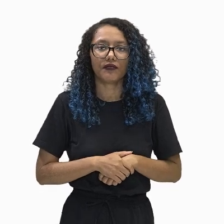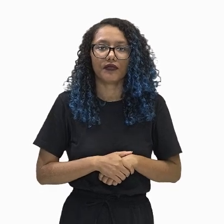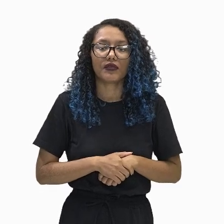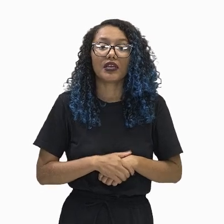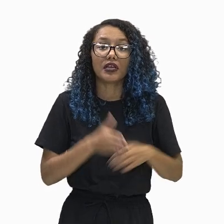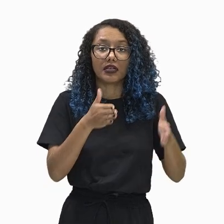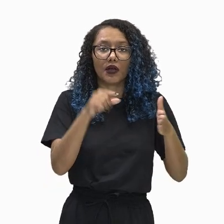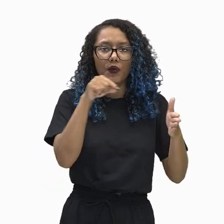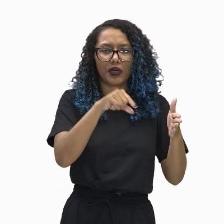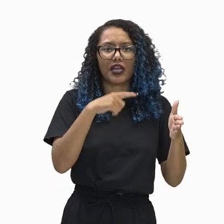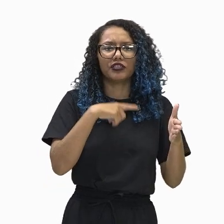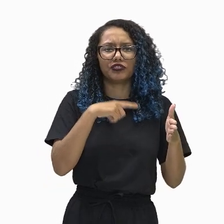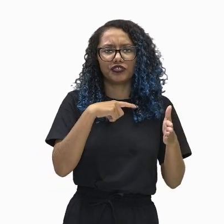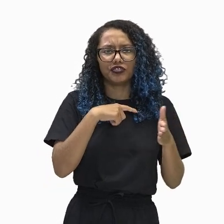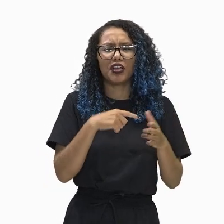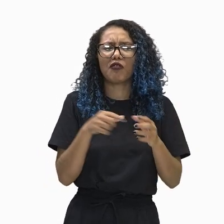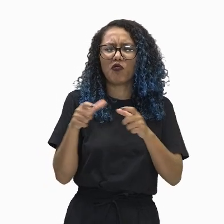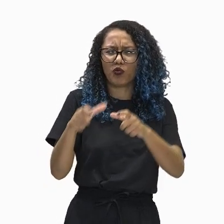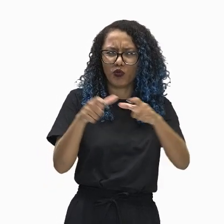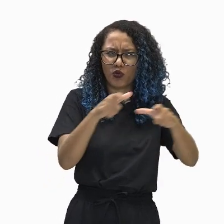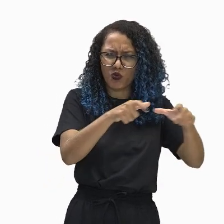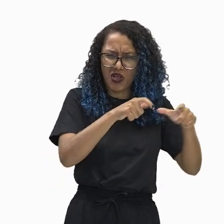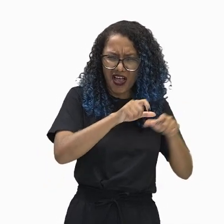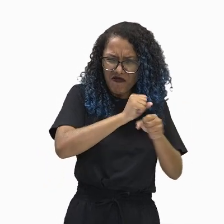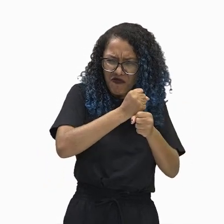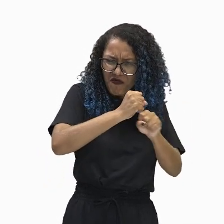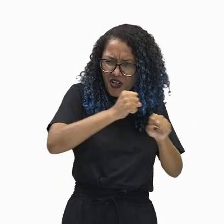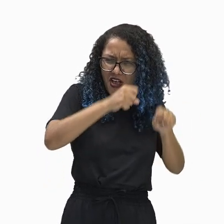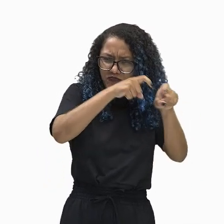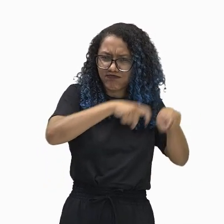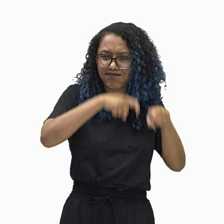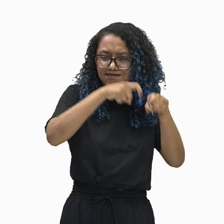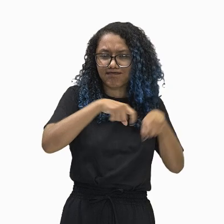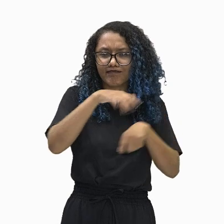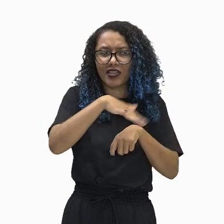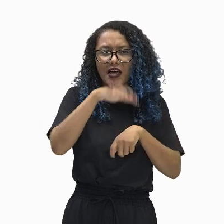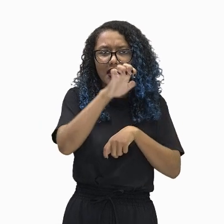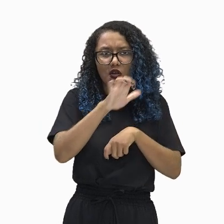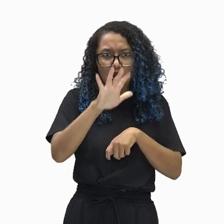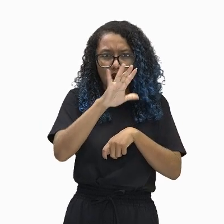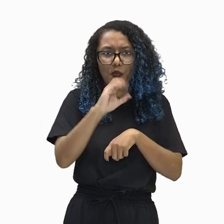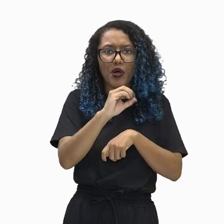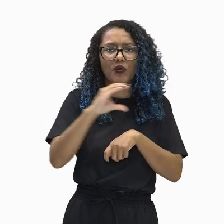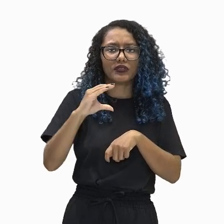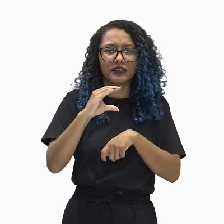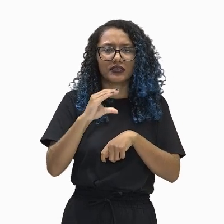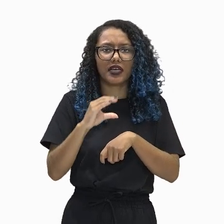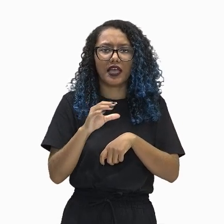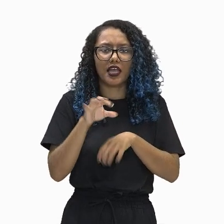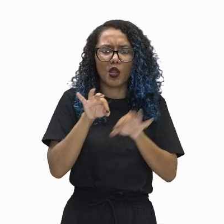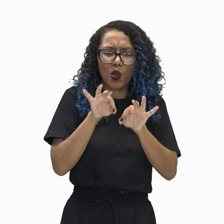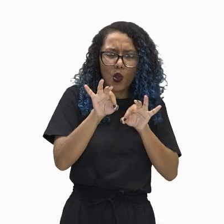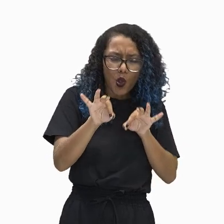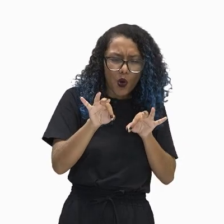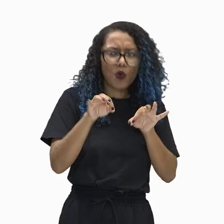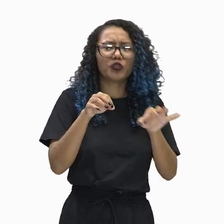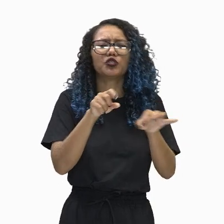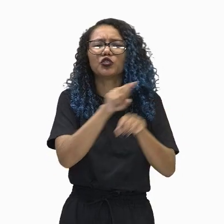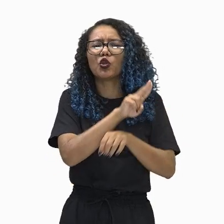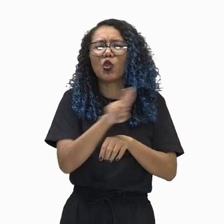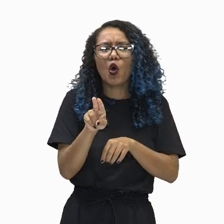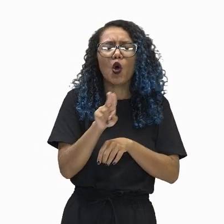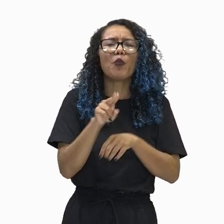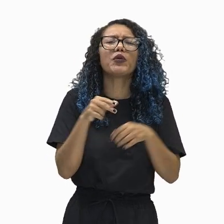grandes propriedades agrícolas na Europa Ocidental, isoladas uma das outras e conhecidas como feudo.